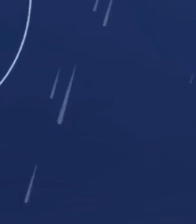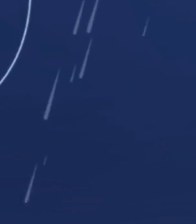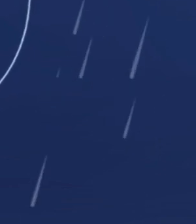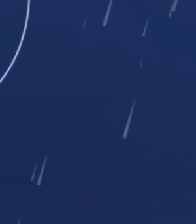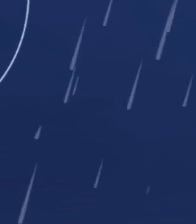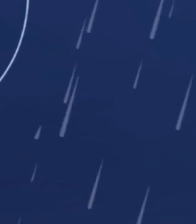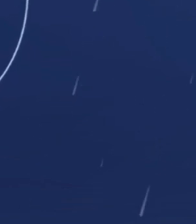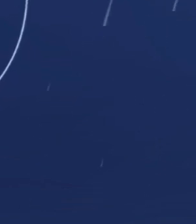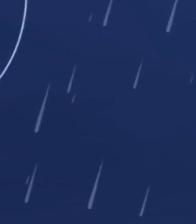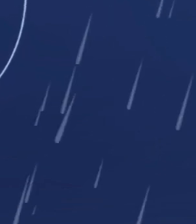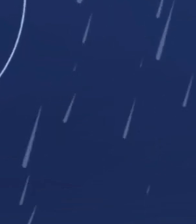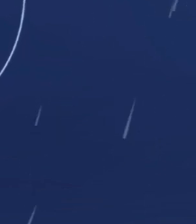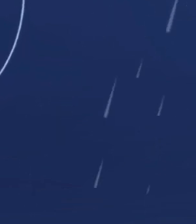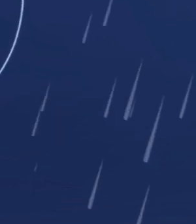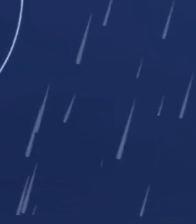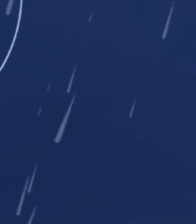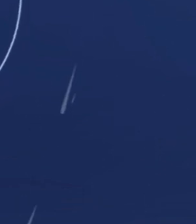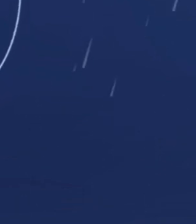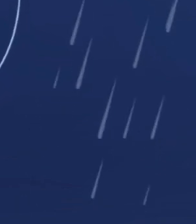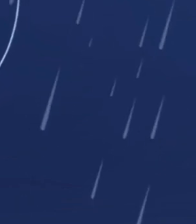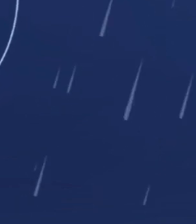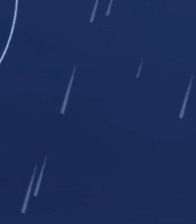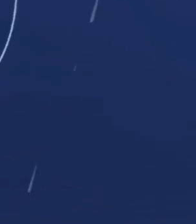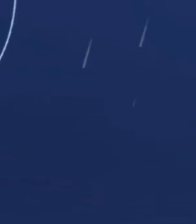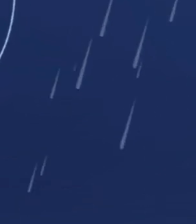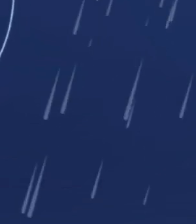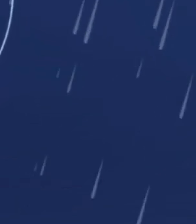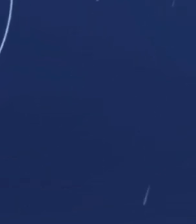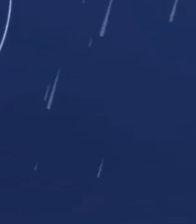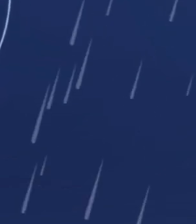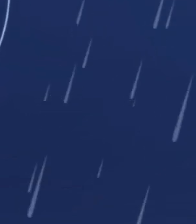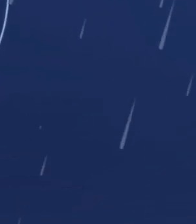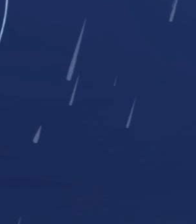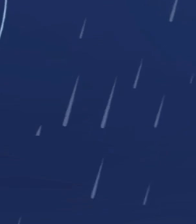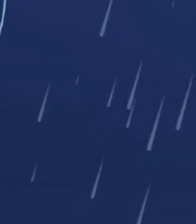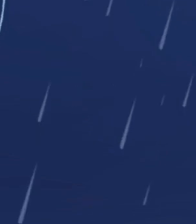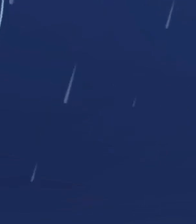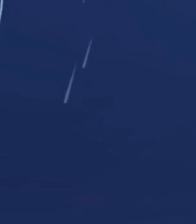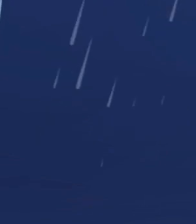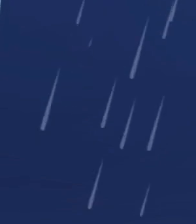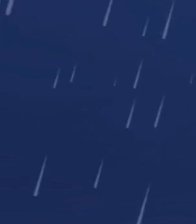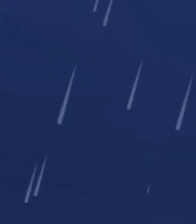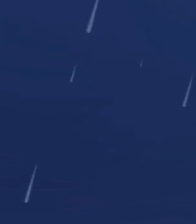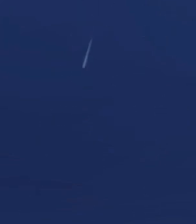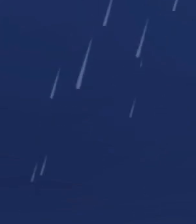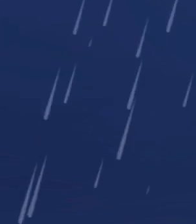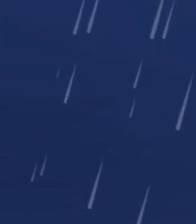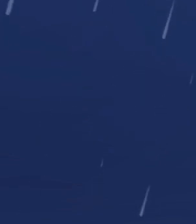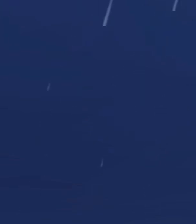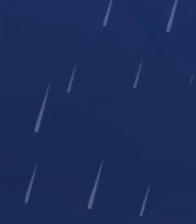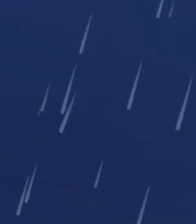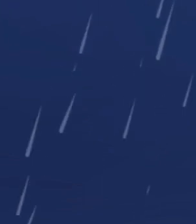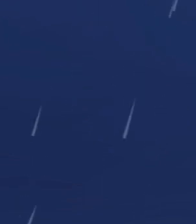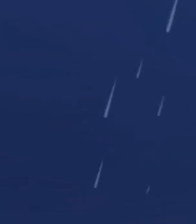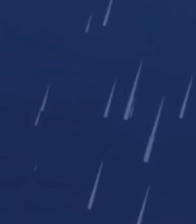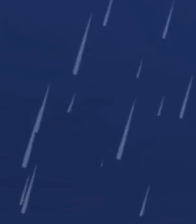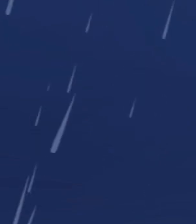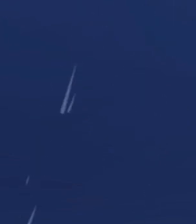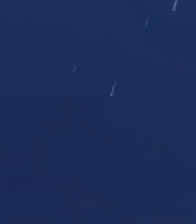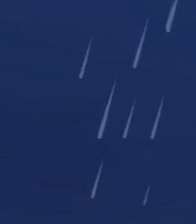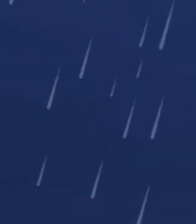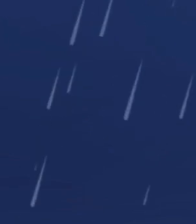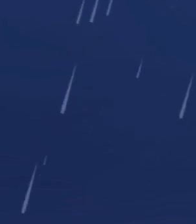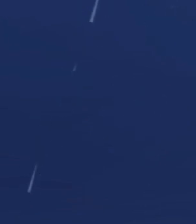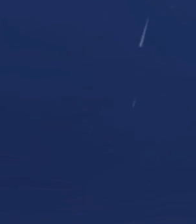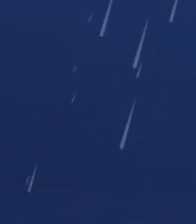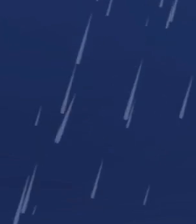temperaturas variam entre 20 e 28 graus. Em Ituiutaba, o calor não para. A máxima será de 32 graus e a mínima de